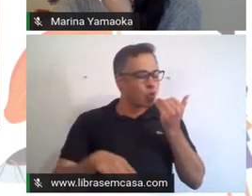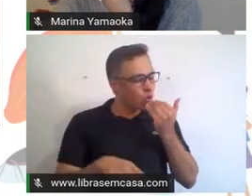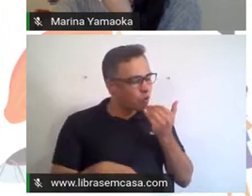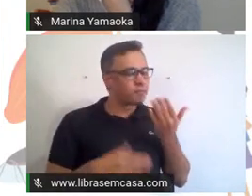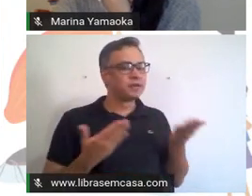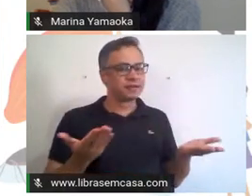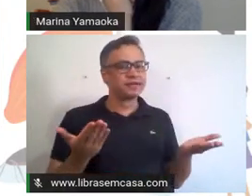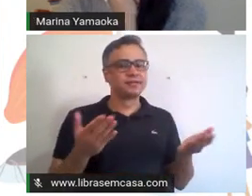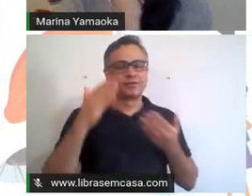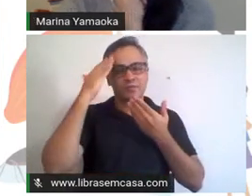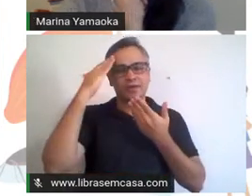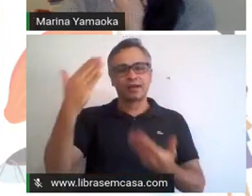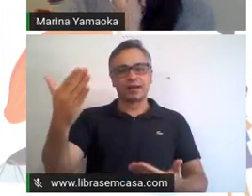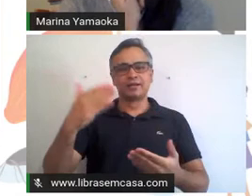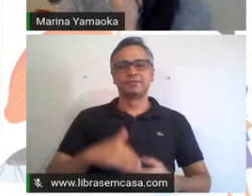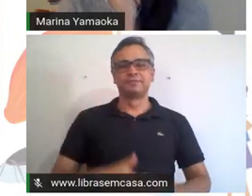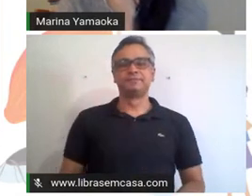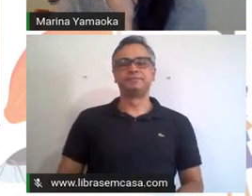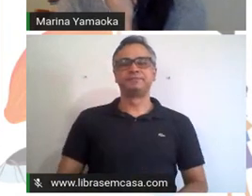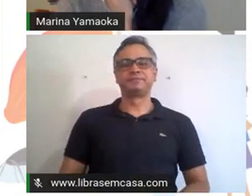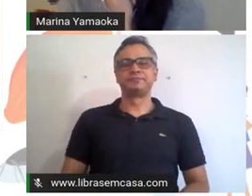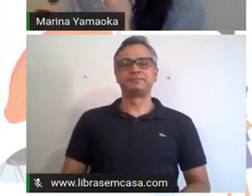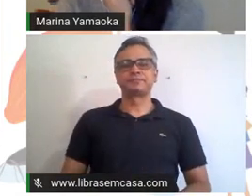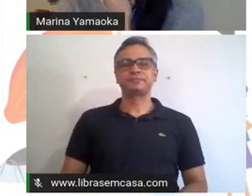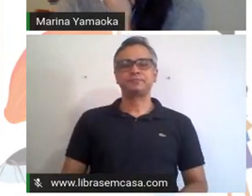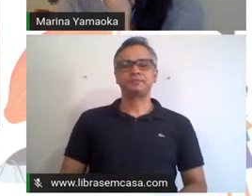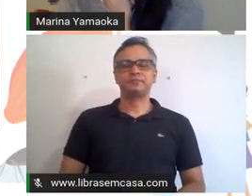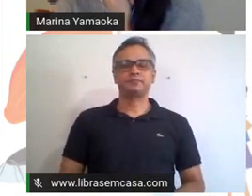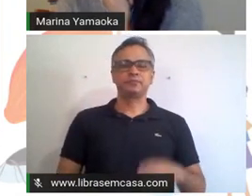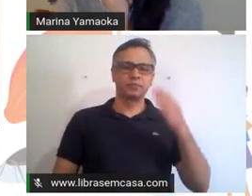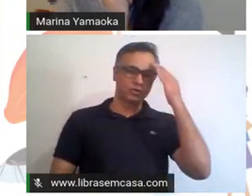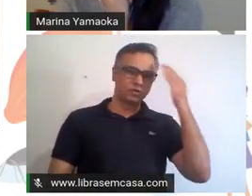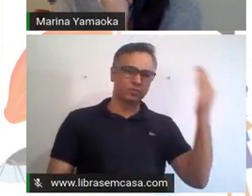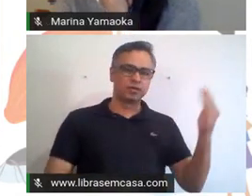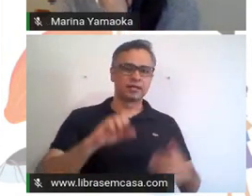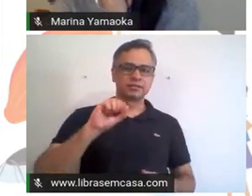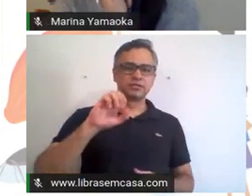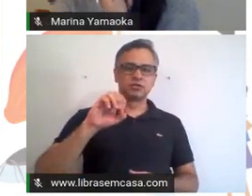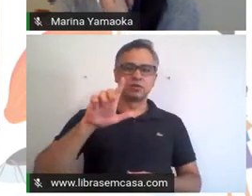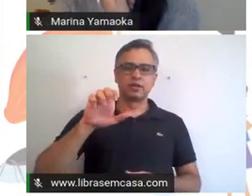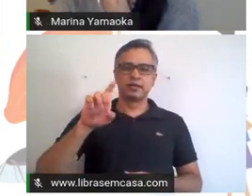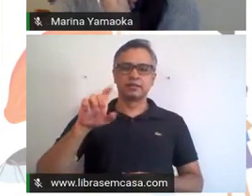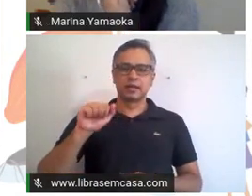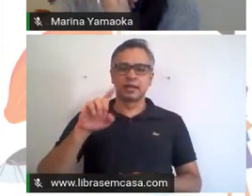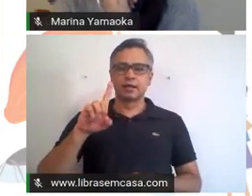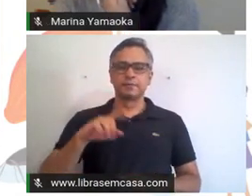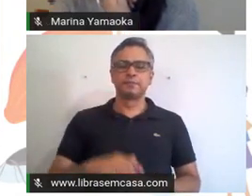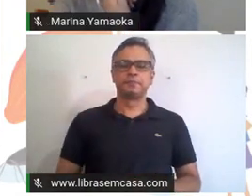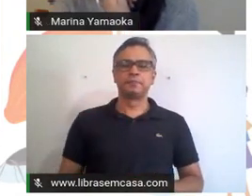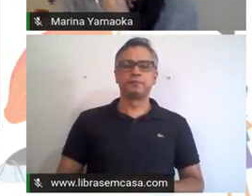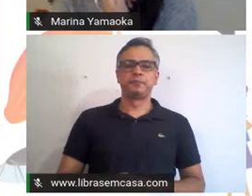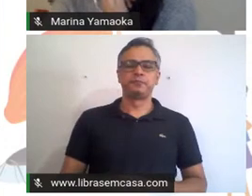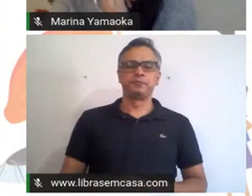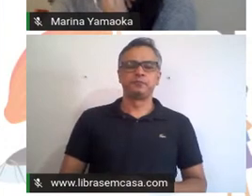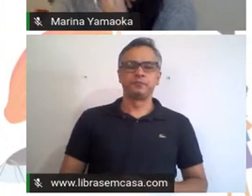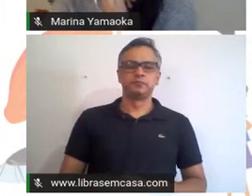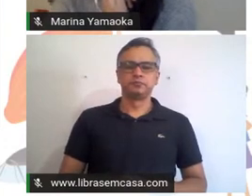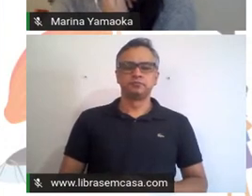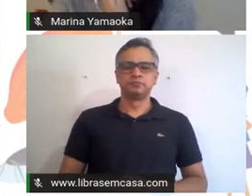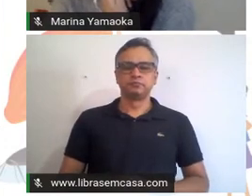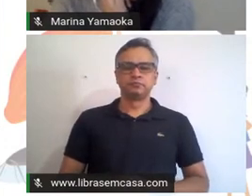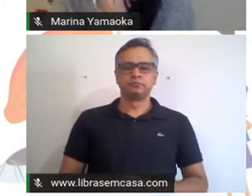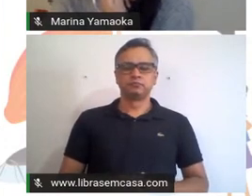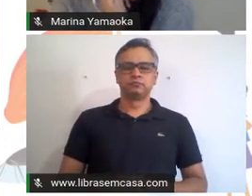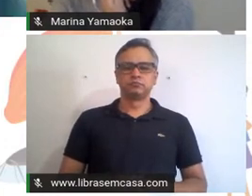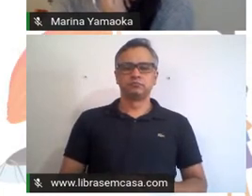eso, gracias. Muito obrigada, Soledad. Elisabetta? Bom, a